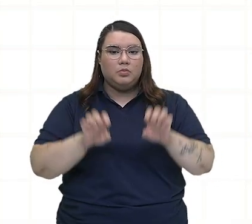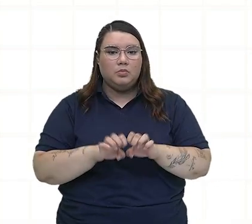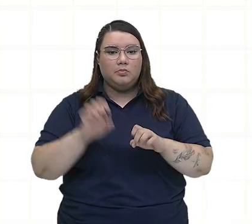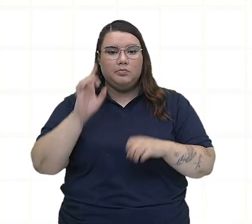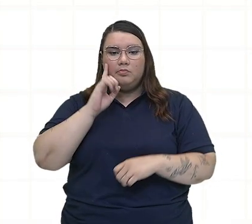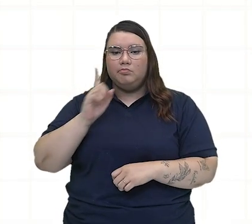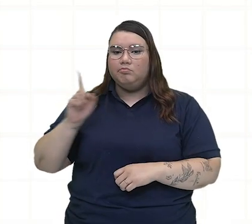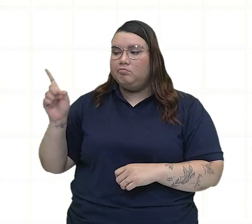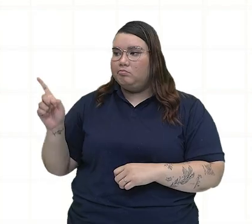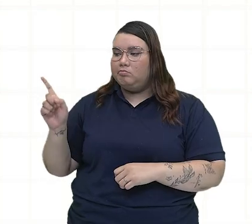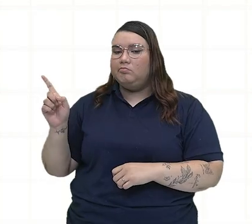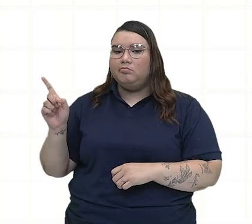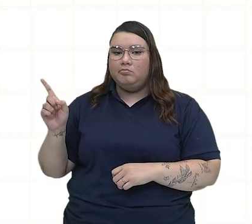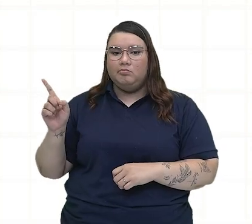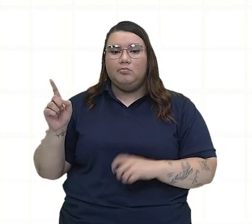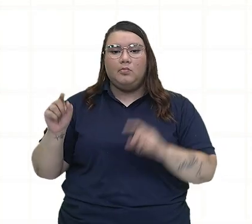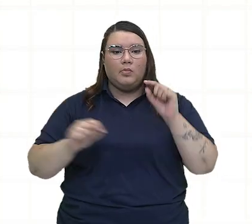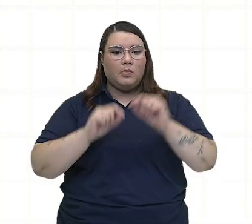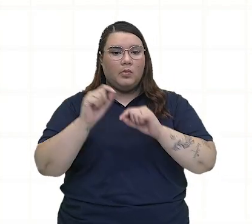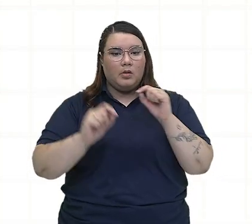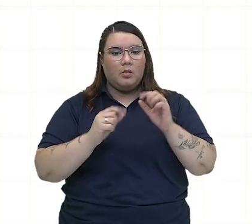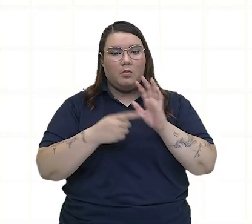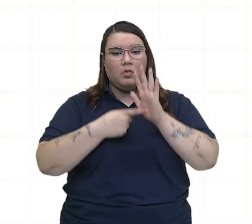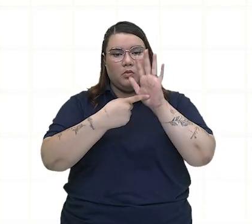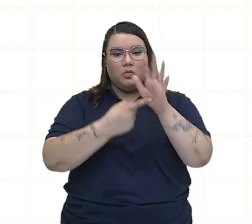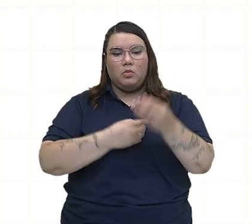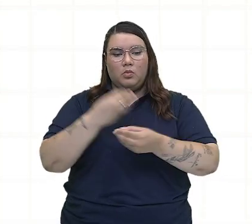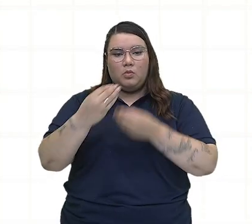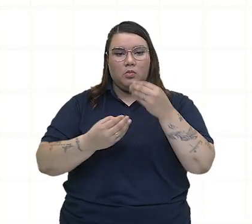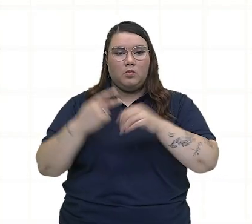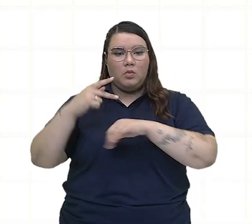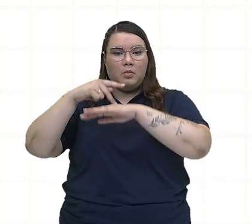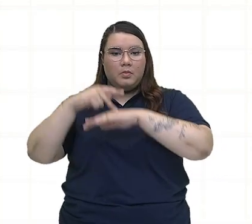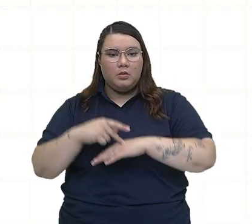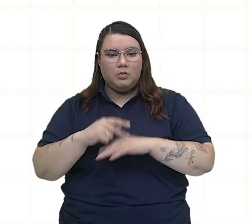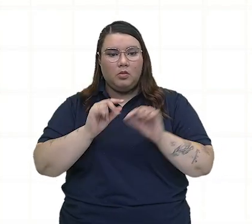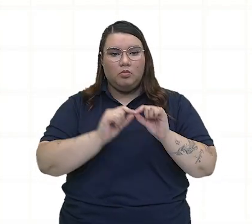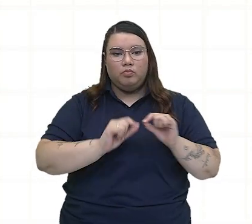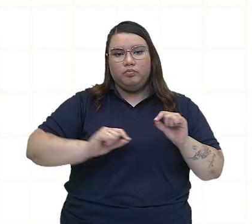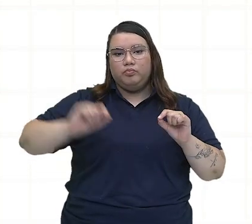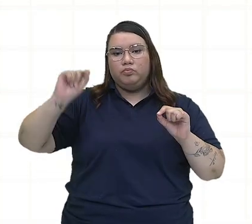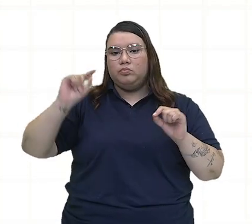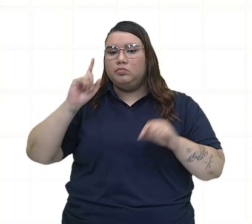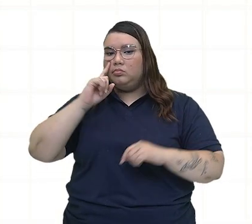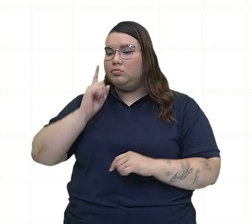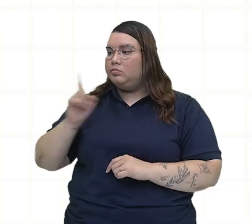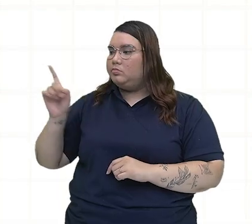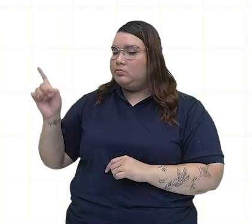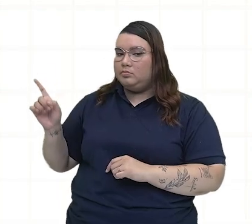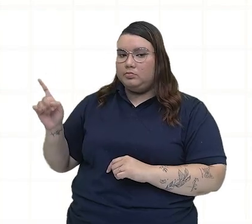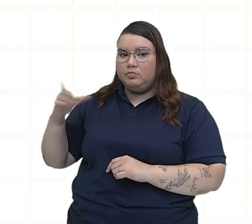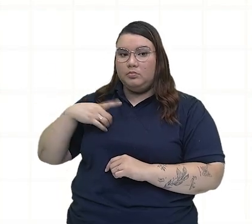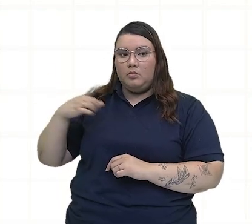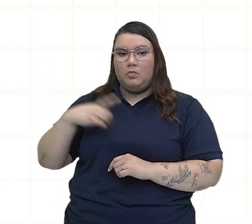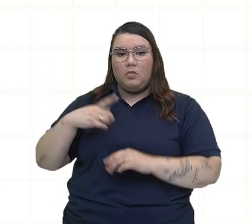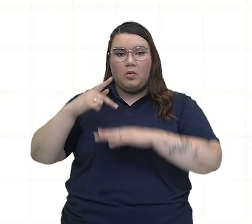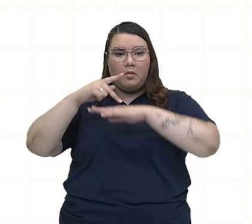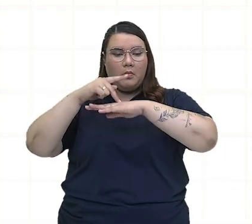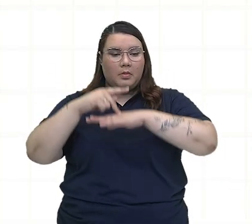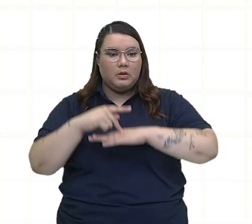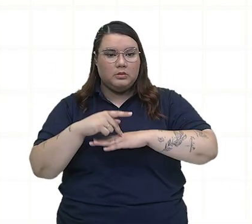gente apresenta para vocês a pressão atmosférica conforme a altitude. Então, a gente vai ter uma